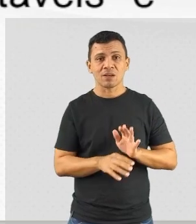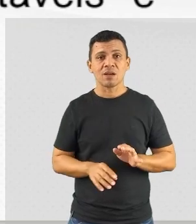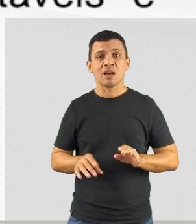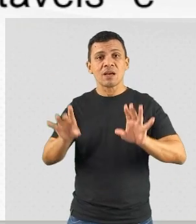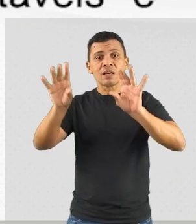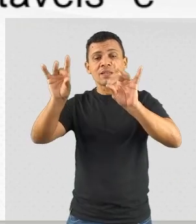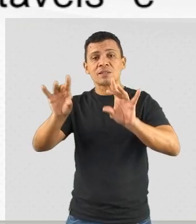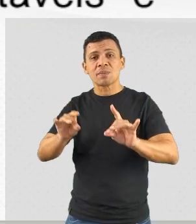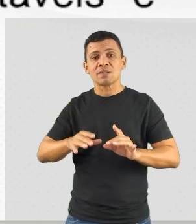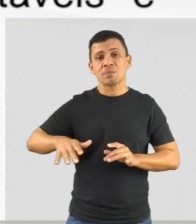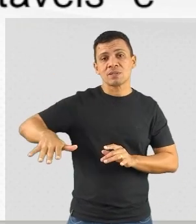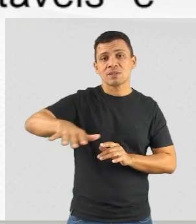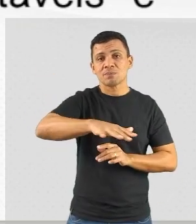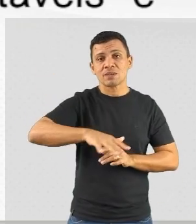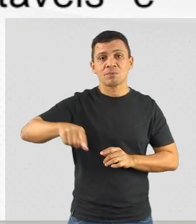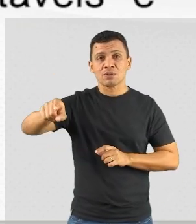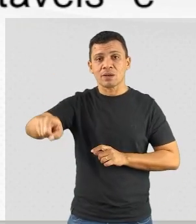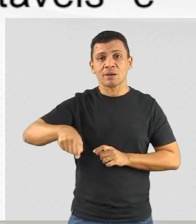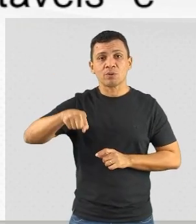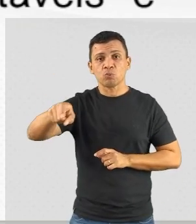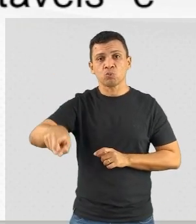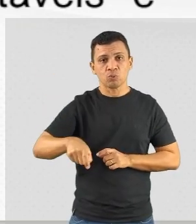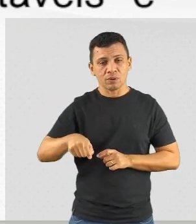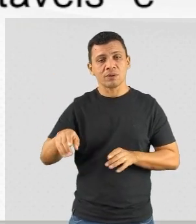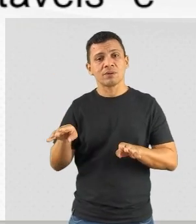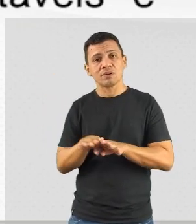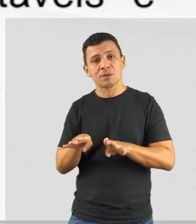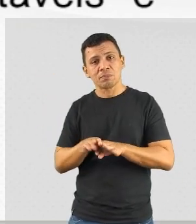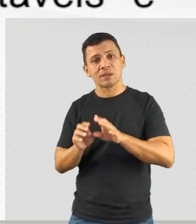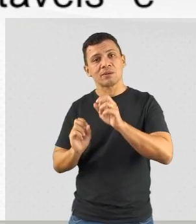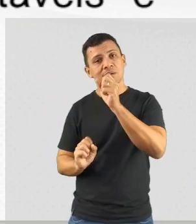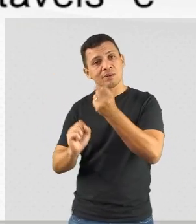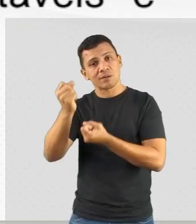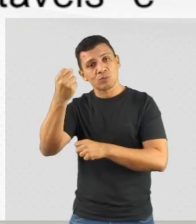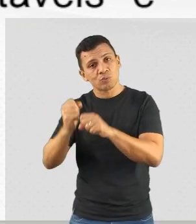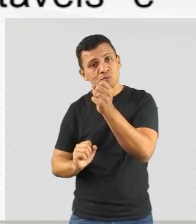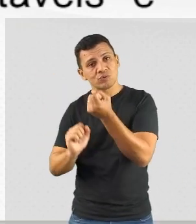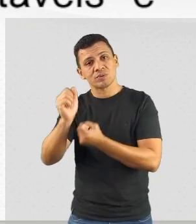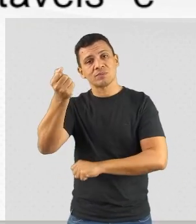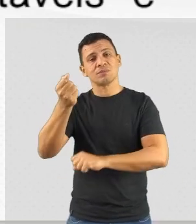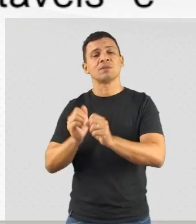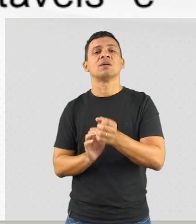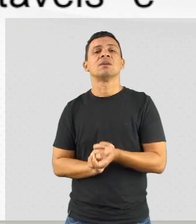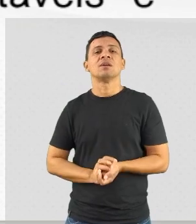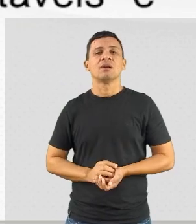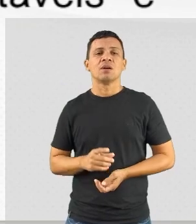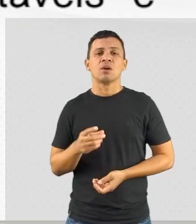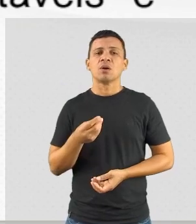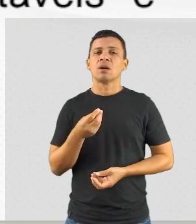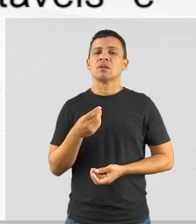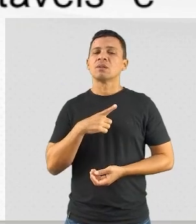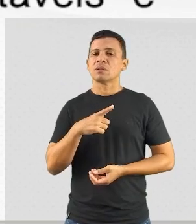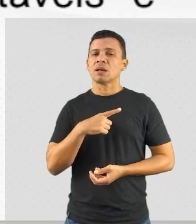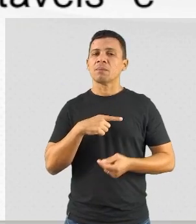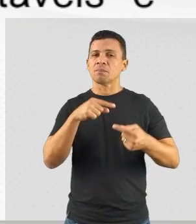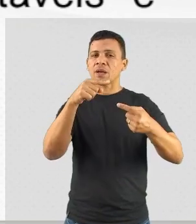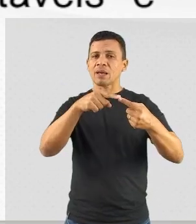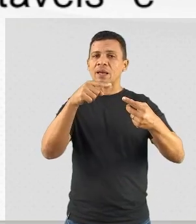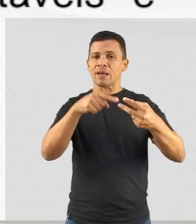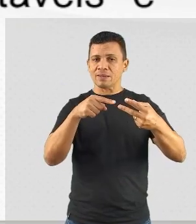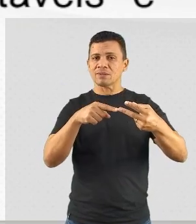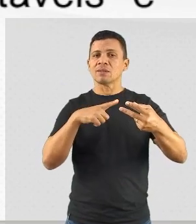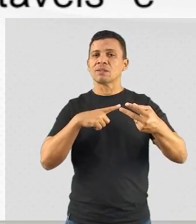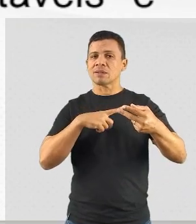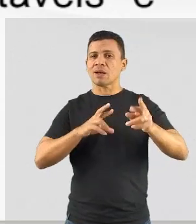como a agricultura e a indústria. Então, essa relação ainda está sendo direcionada, relacionando com essa